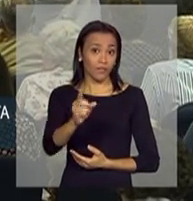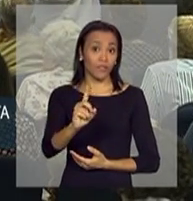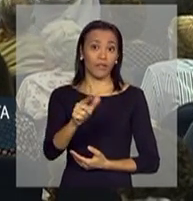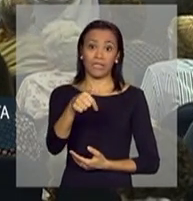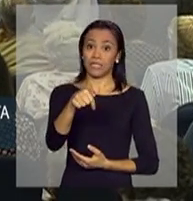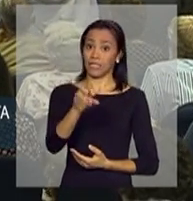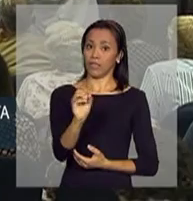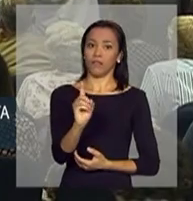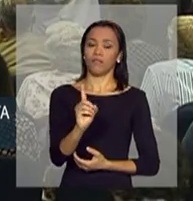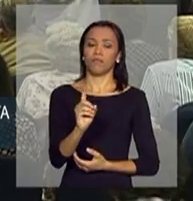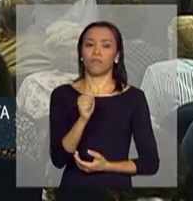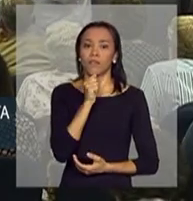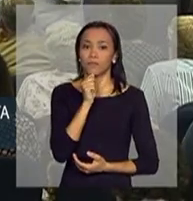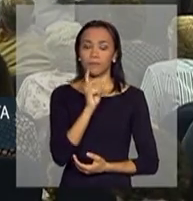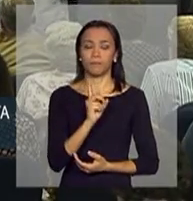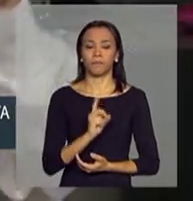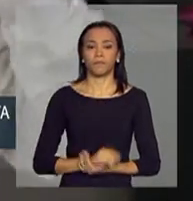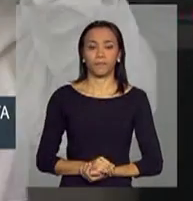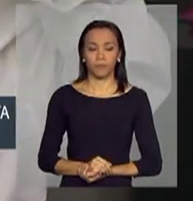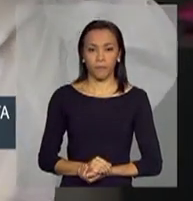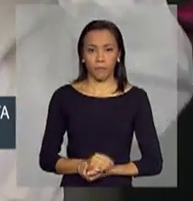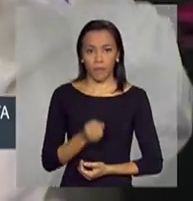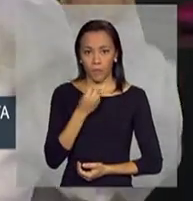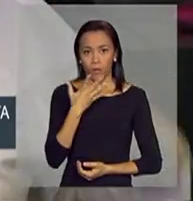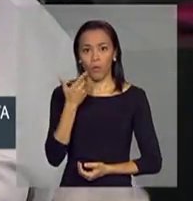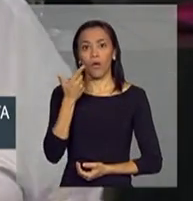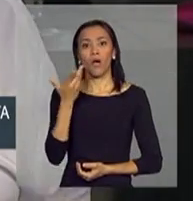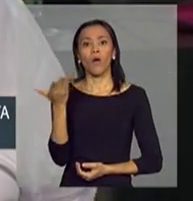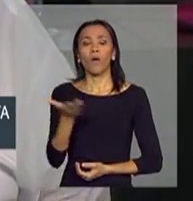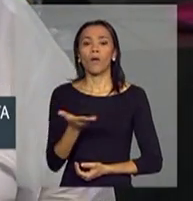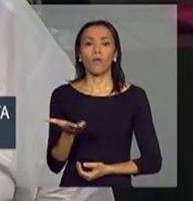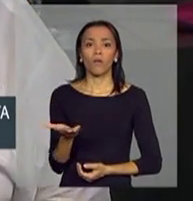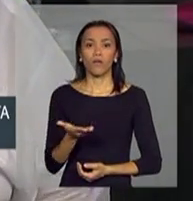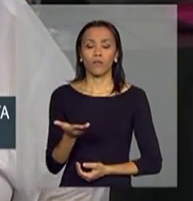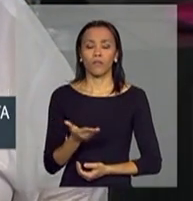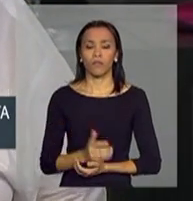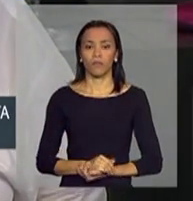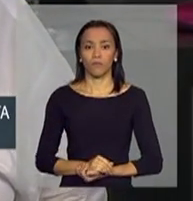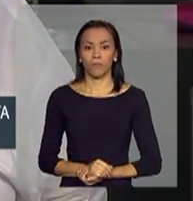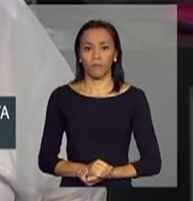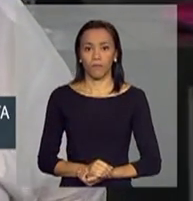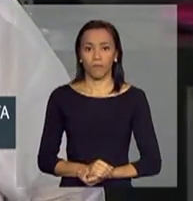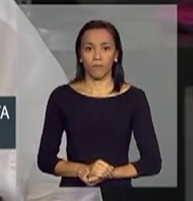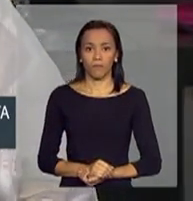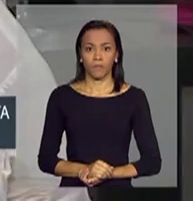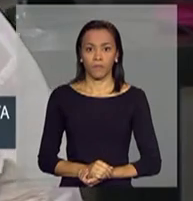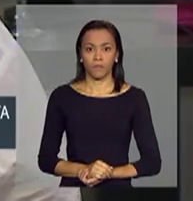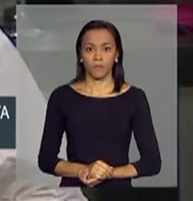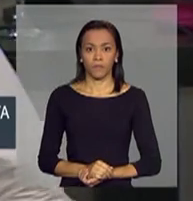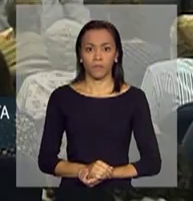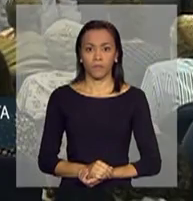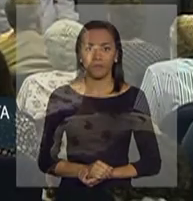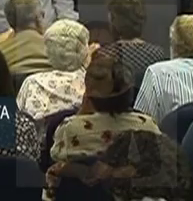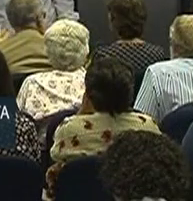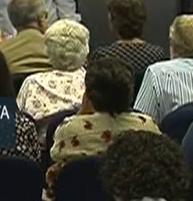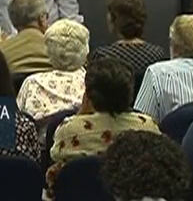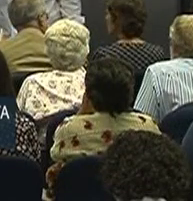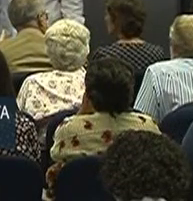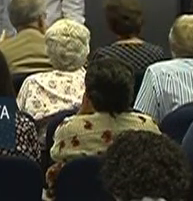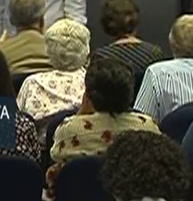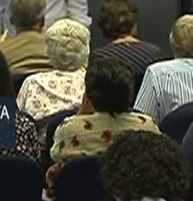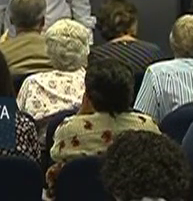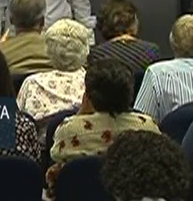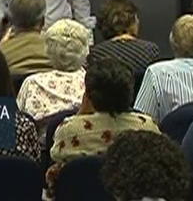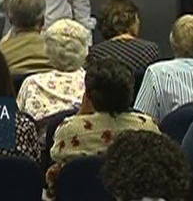Tá? Bom, agora eu gostaria de mostrar... Esses centros de tortura... Atenção. Só no